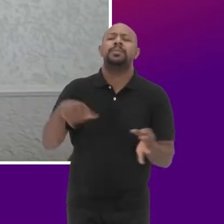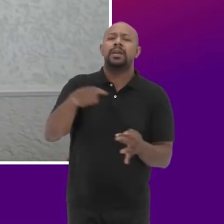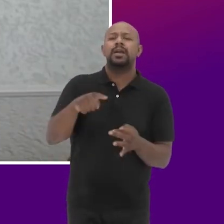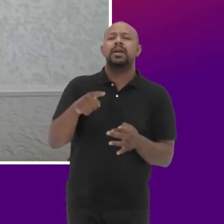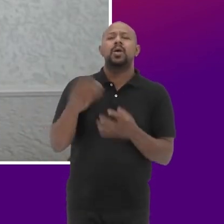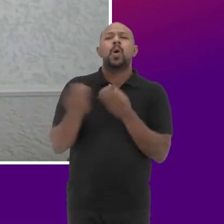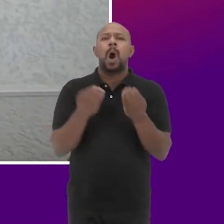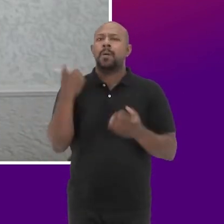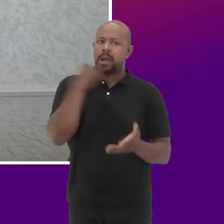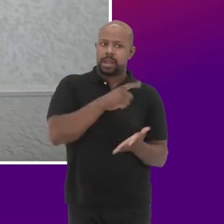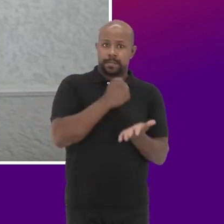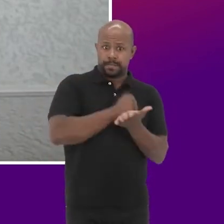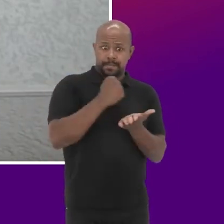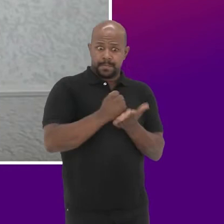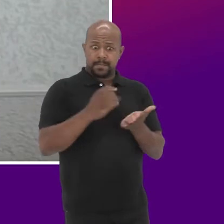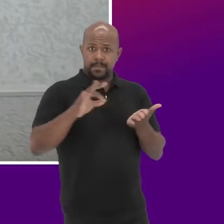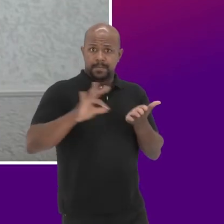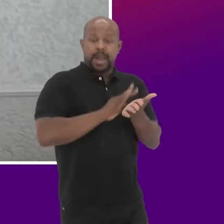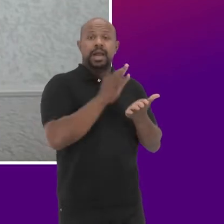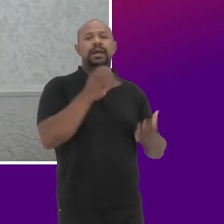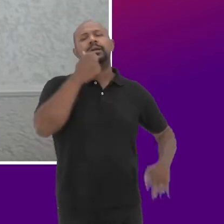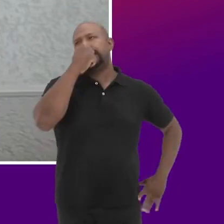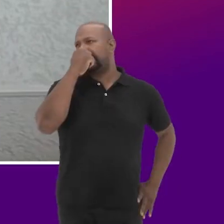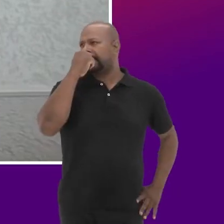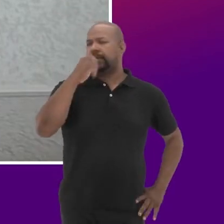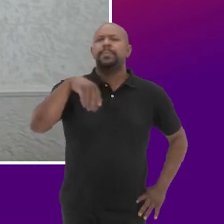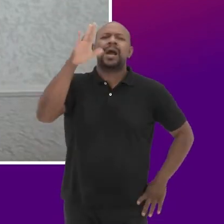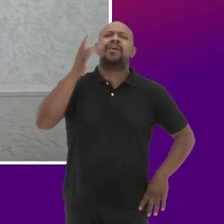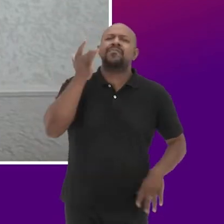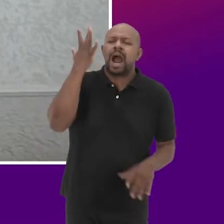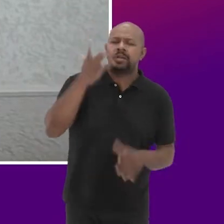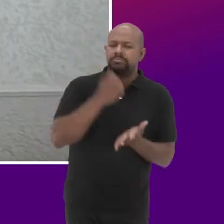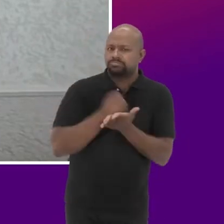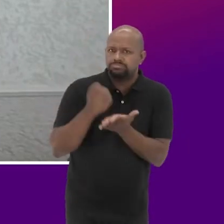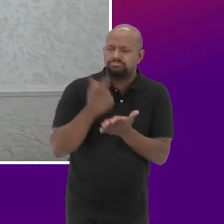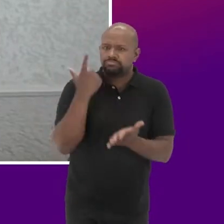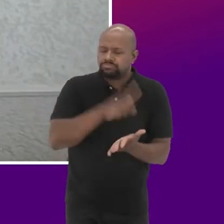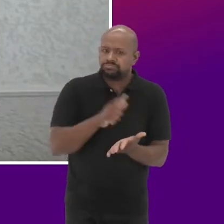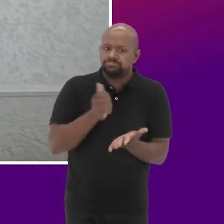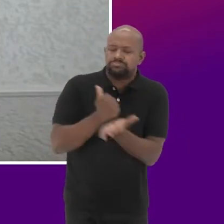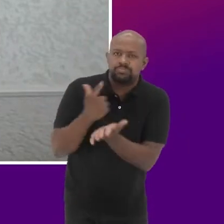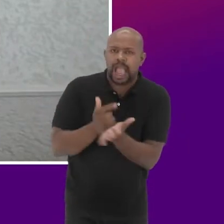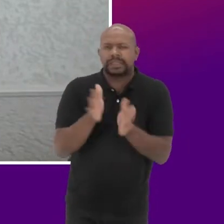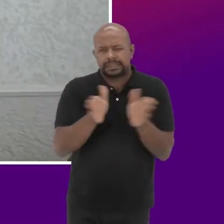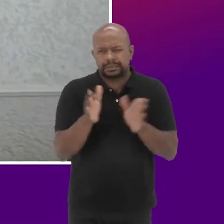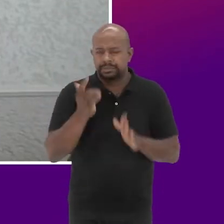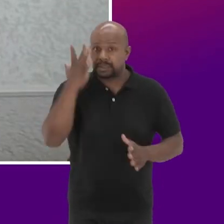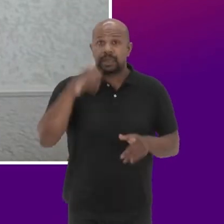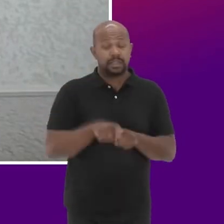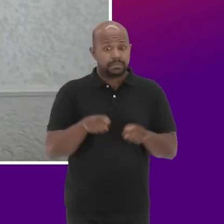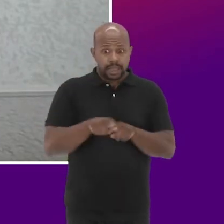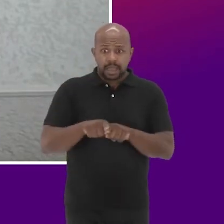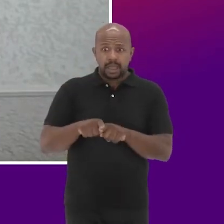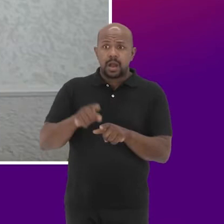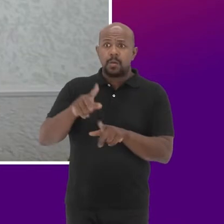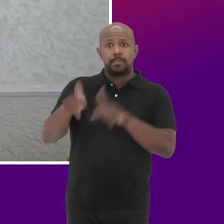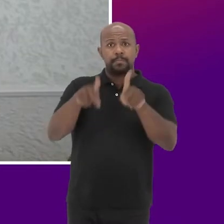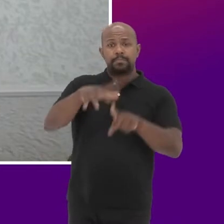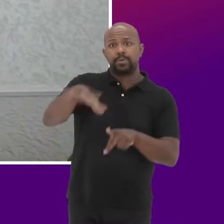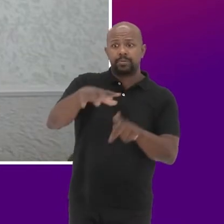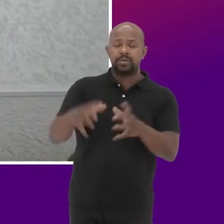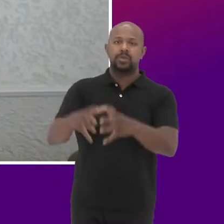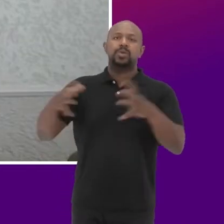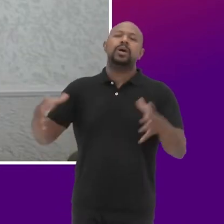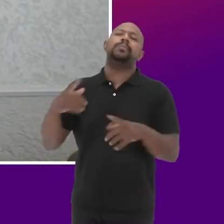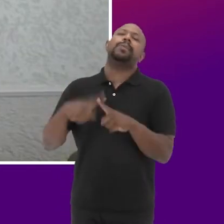simplificação das condições contratuais e maior acessibilidade. E ainda a ampliação do público-alvo, que